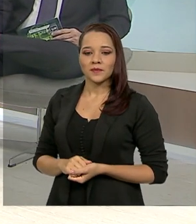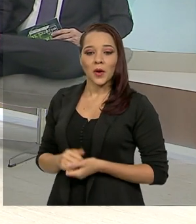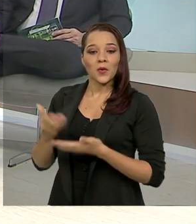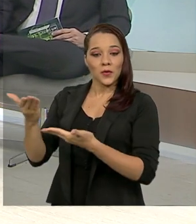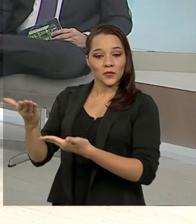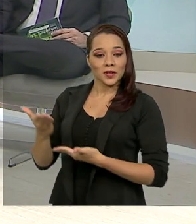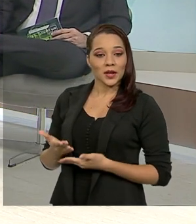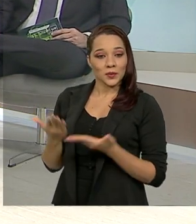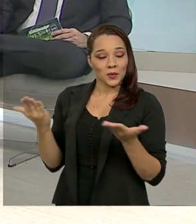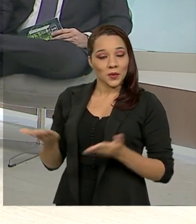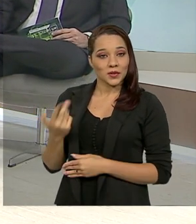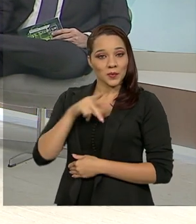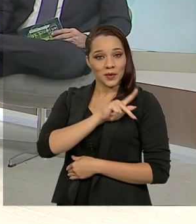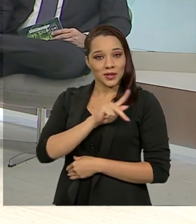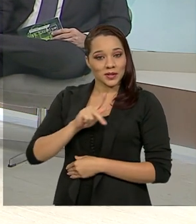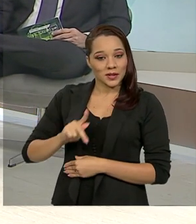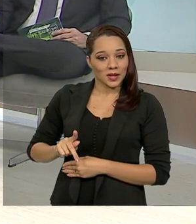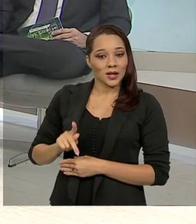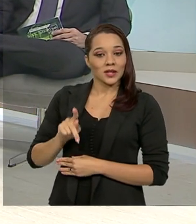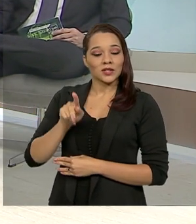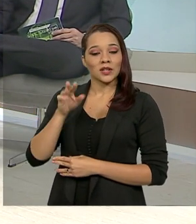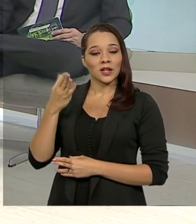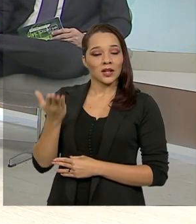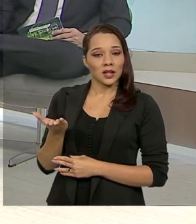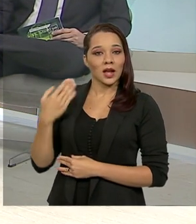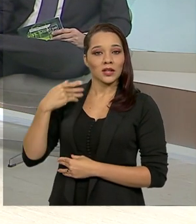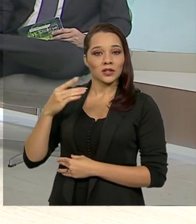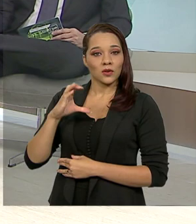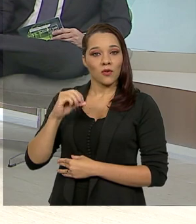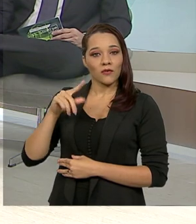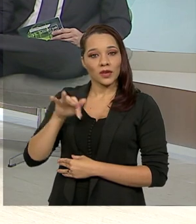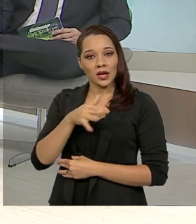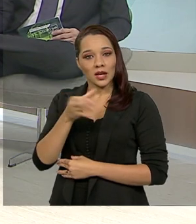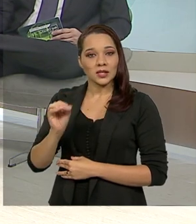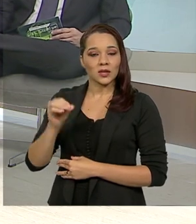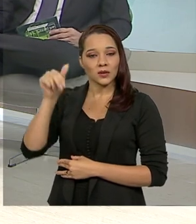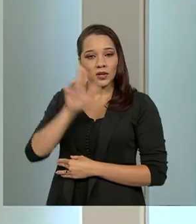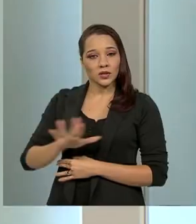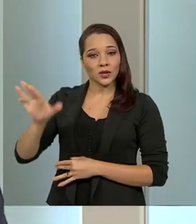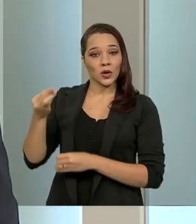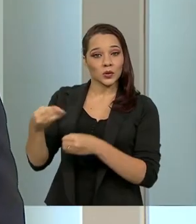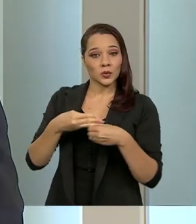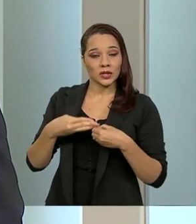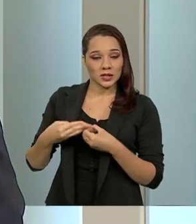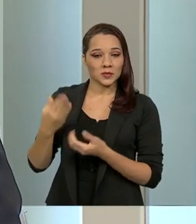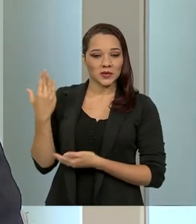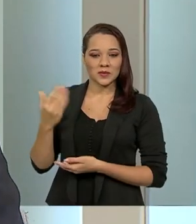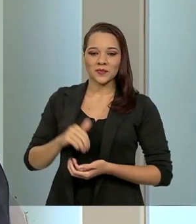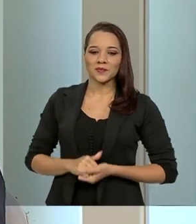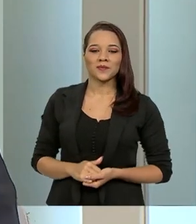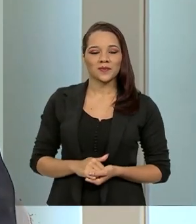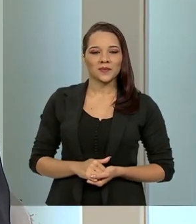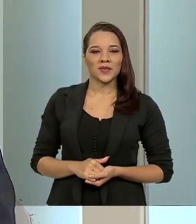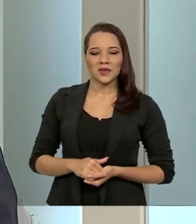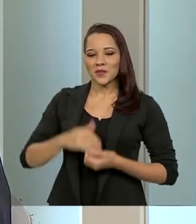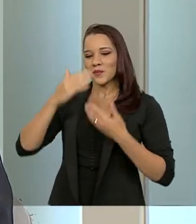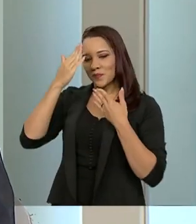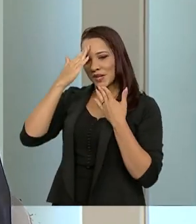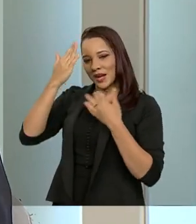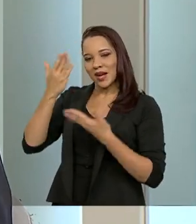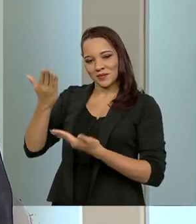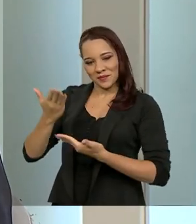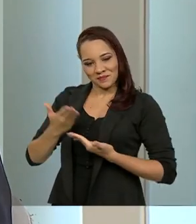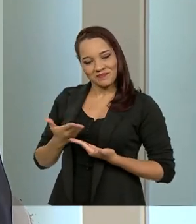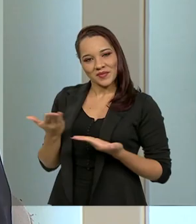programa de hoje é o presidente da Confederação Nacional de Municípios, Gladimir Haroldi. Muito obrigado pela presença do senhor aqui no